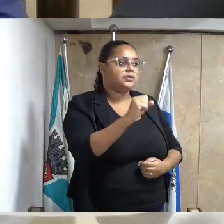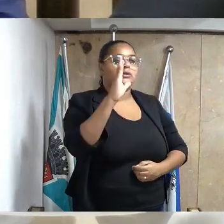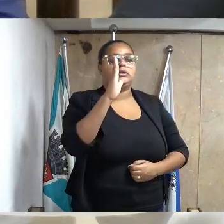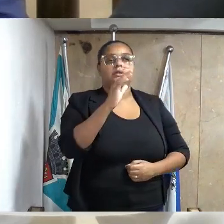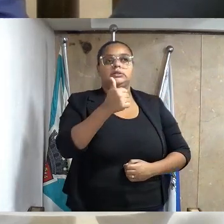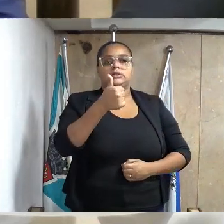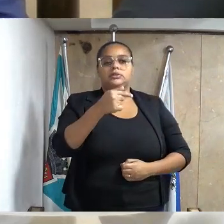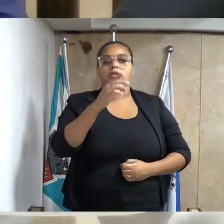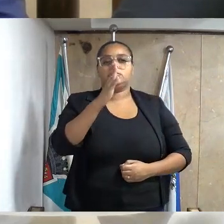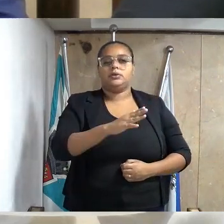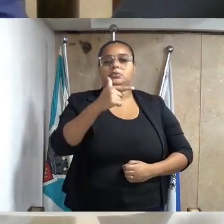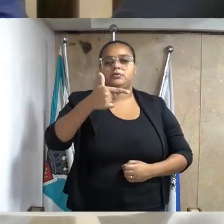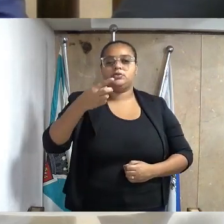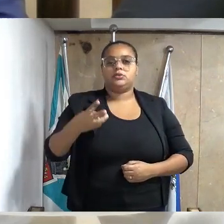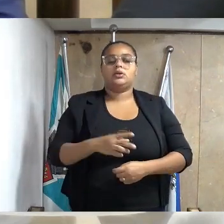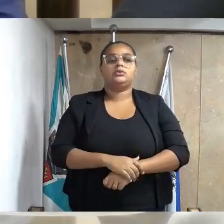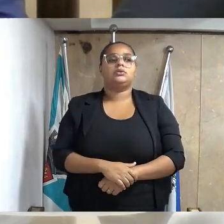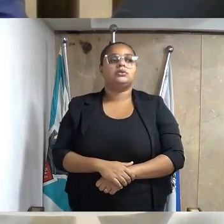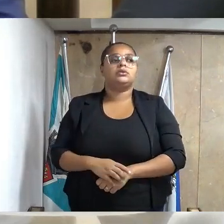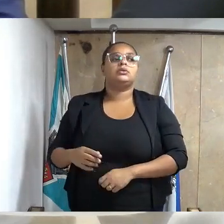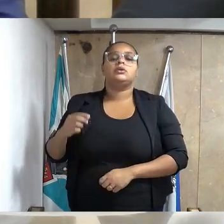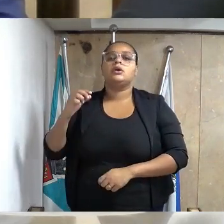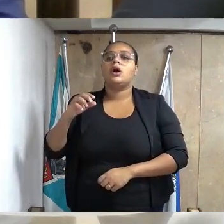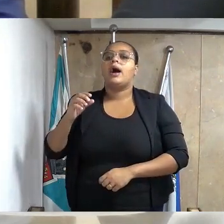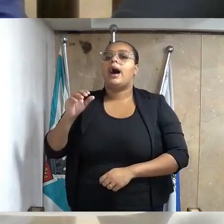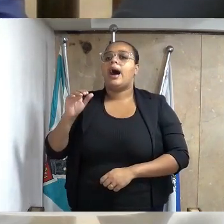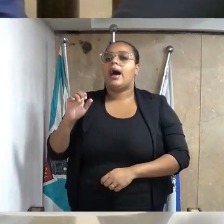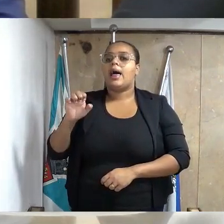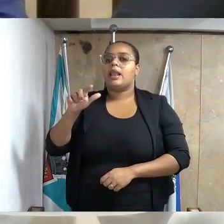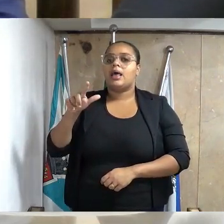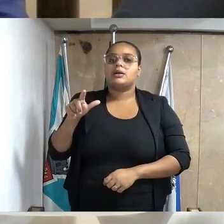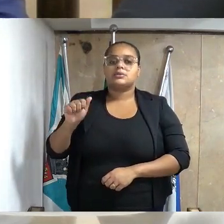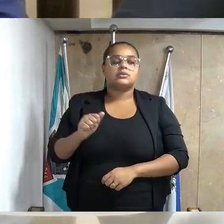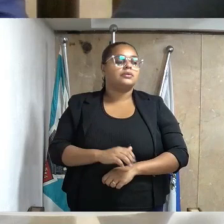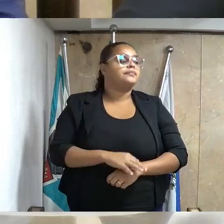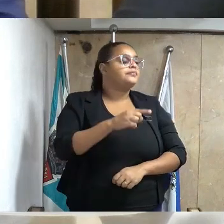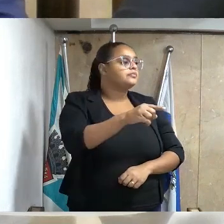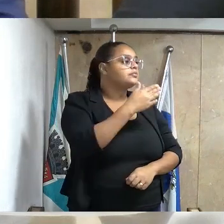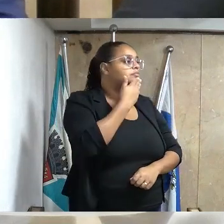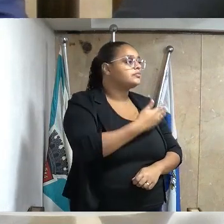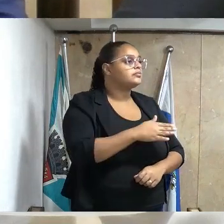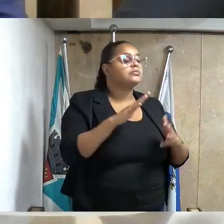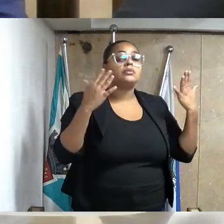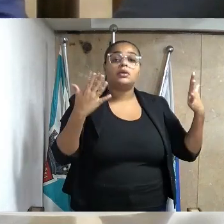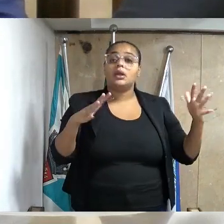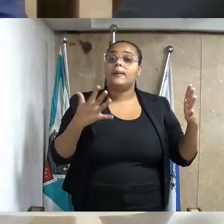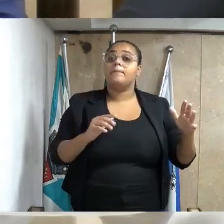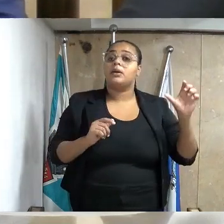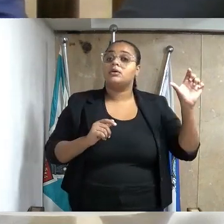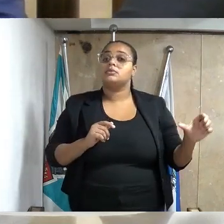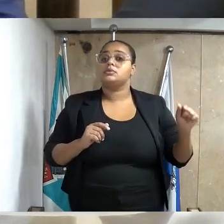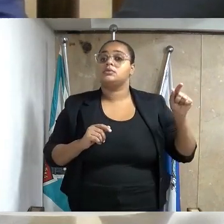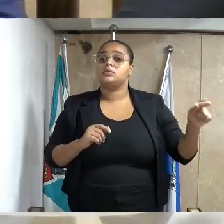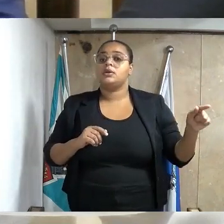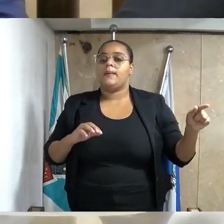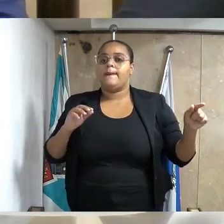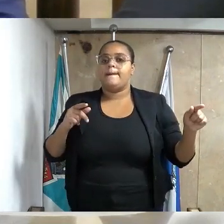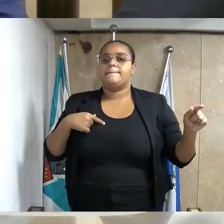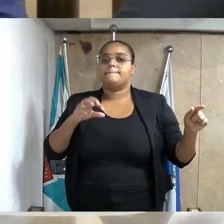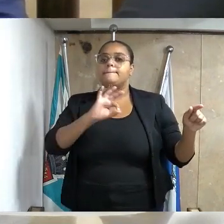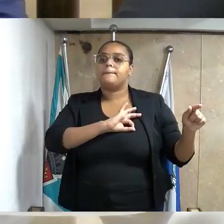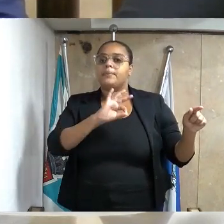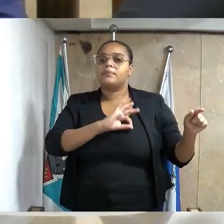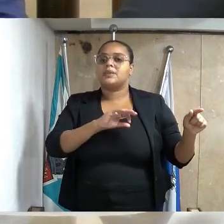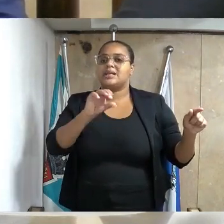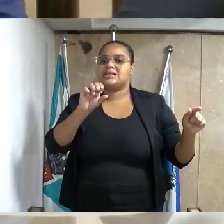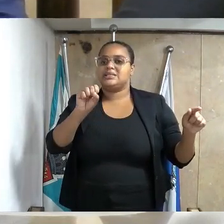4817/23, do excelentíssimo senhor vereador Alex Francisco Cunha Alves, consignando moção de aplauso ao ilustríssimo senhor cabo PM